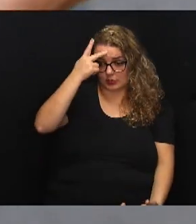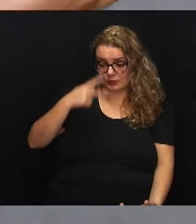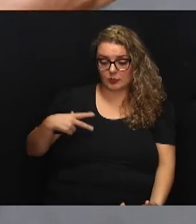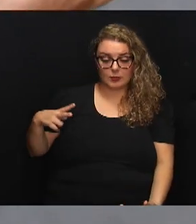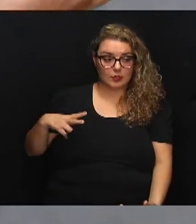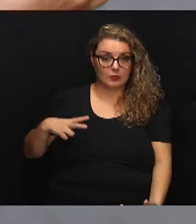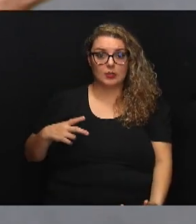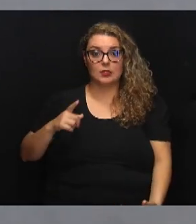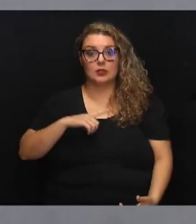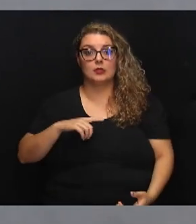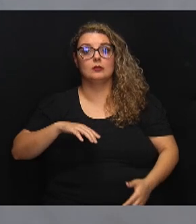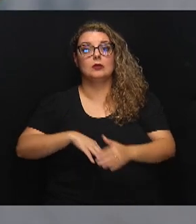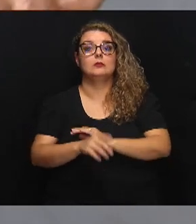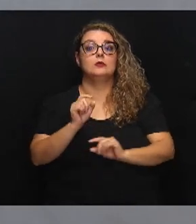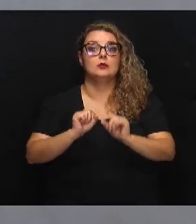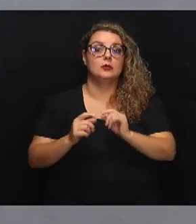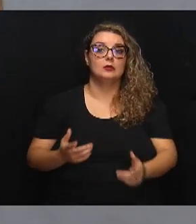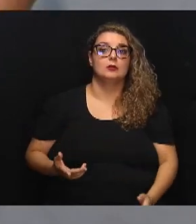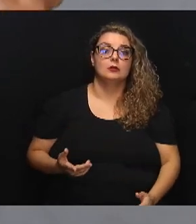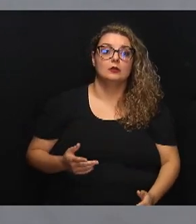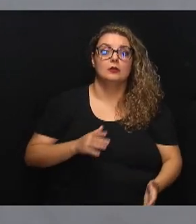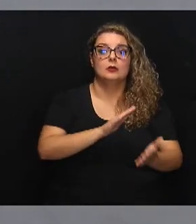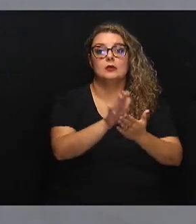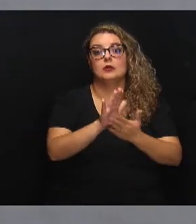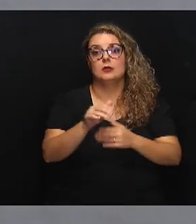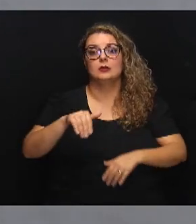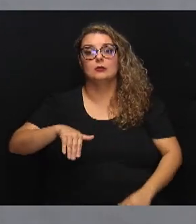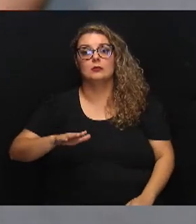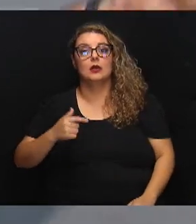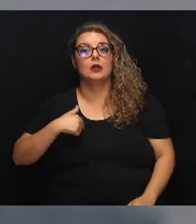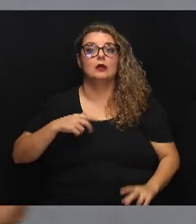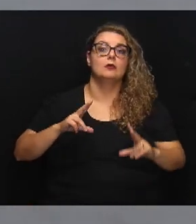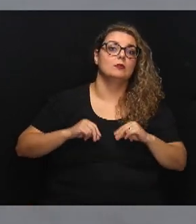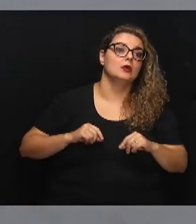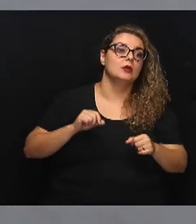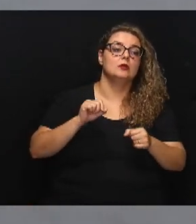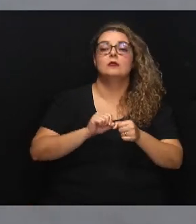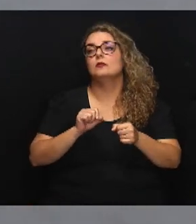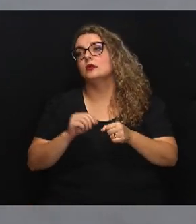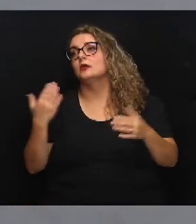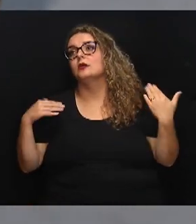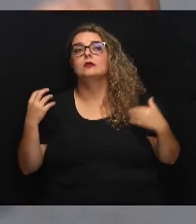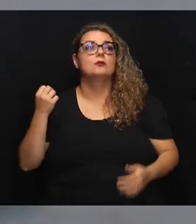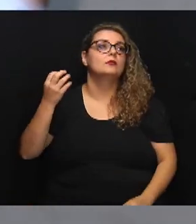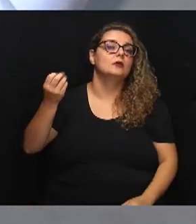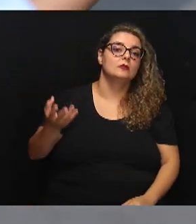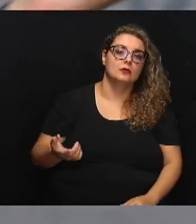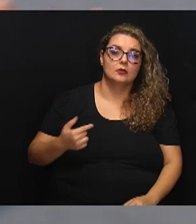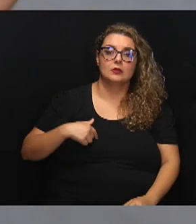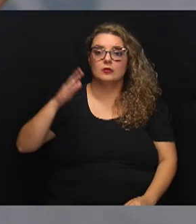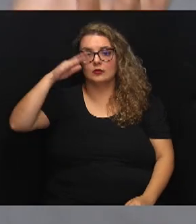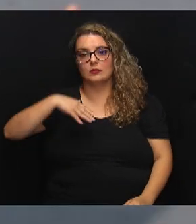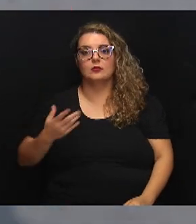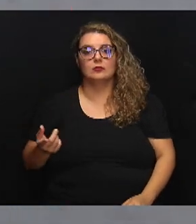hábito de fazer o quê? De gastar mais, às vezes falar, ah, eu mereço, então vou sair, vou viajar, eu tô mal, vou pegar aquela reserva